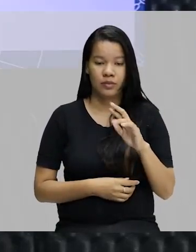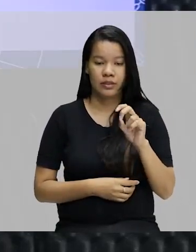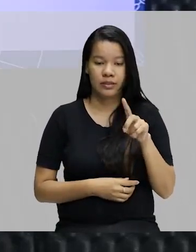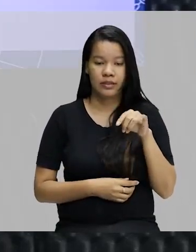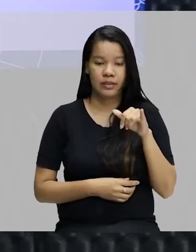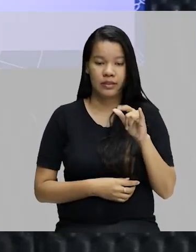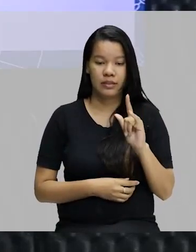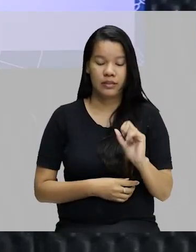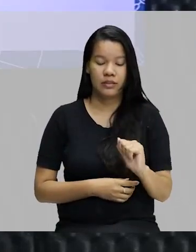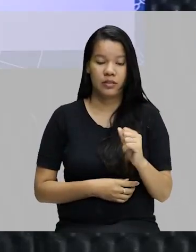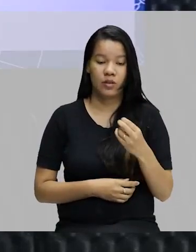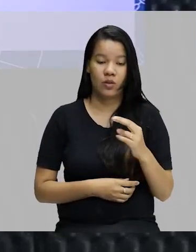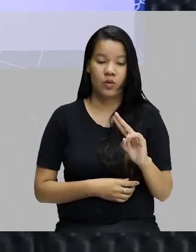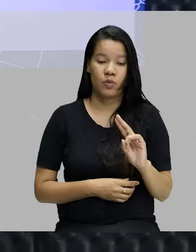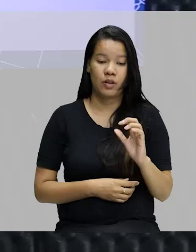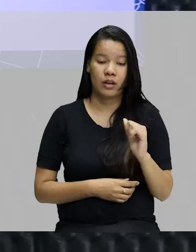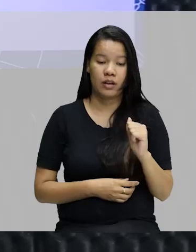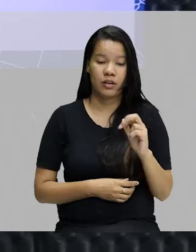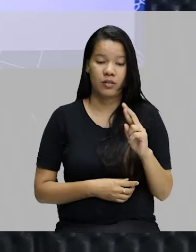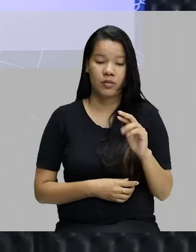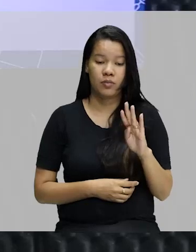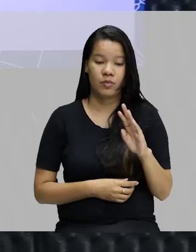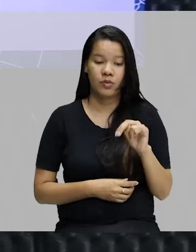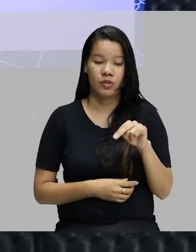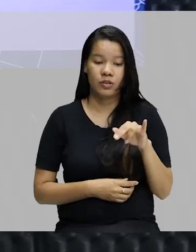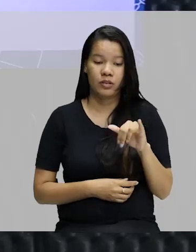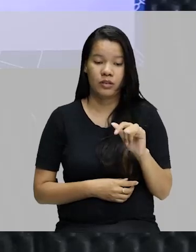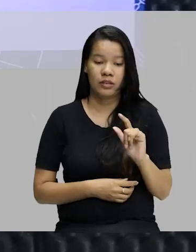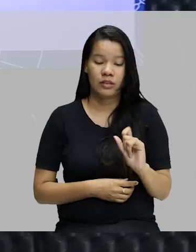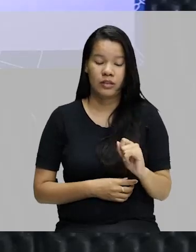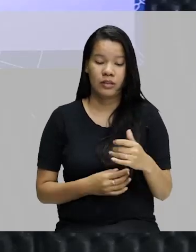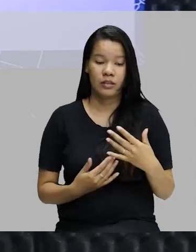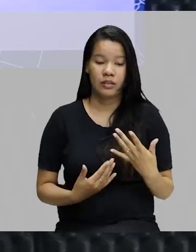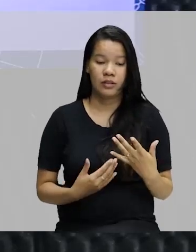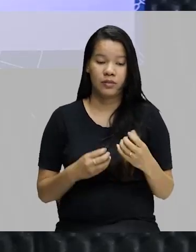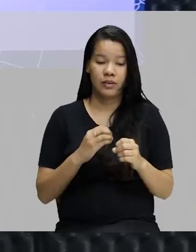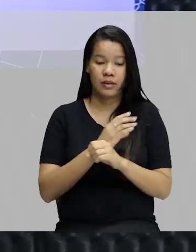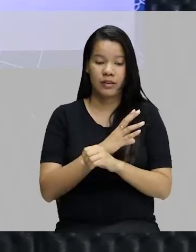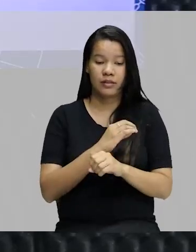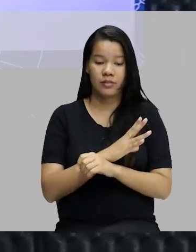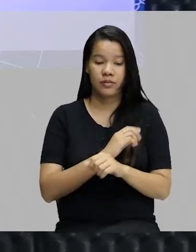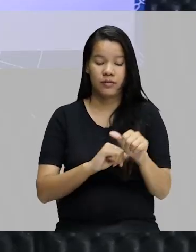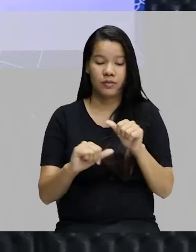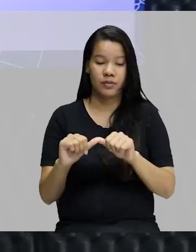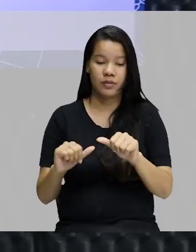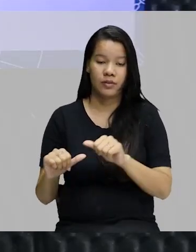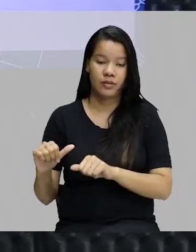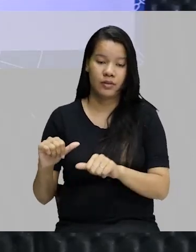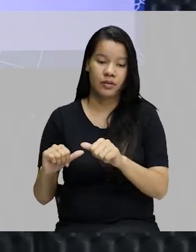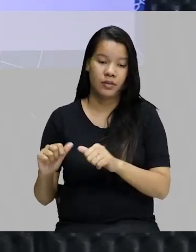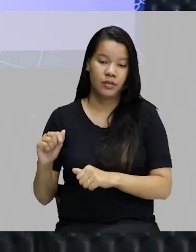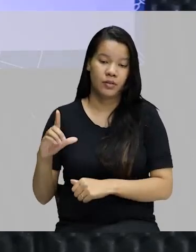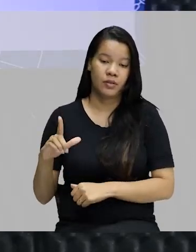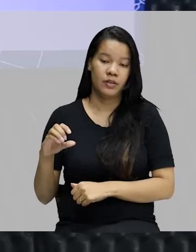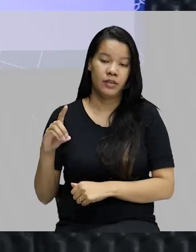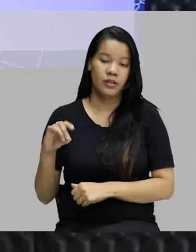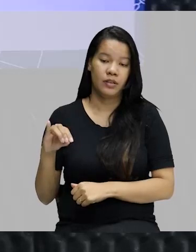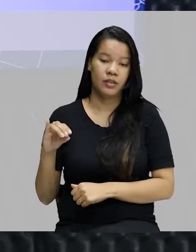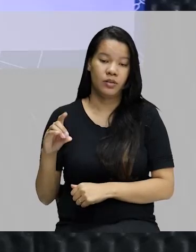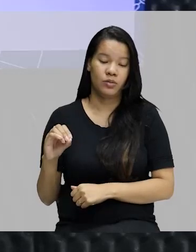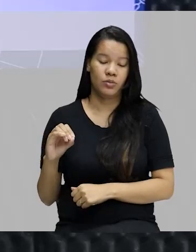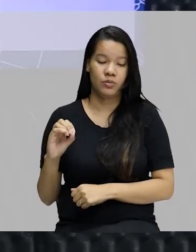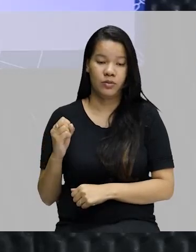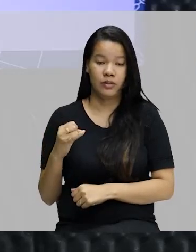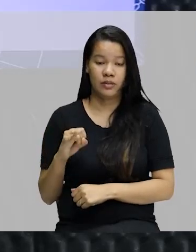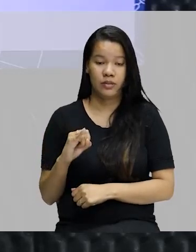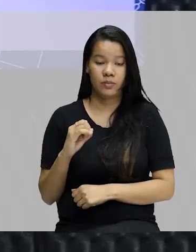a carbonila. Então, ácido virando aldeído e passando a ser um álcool. Se